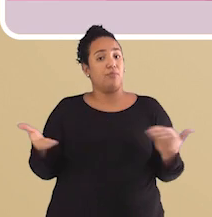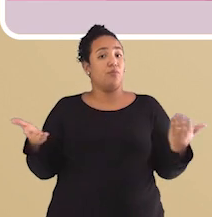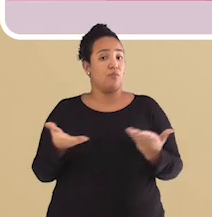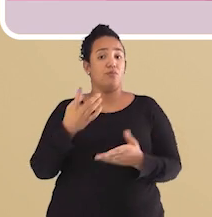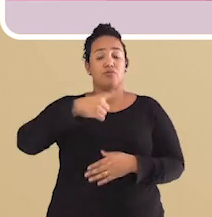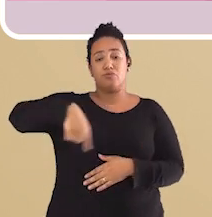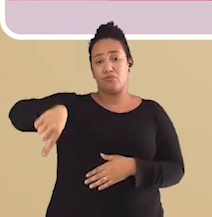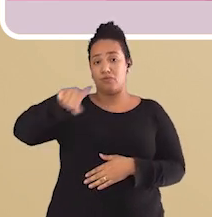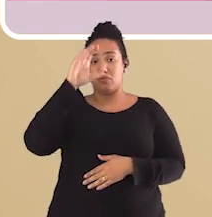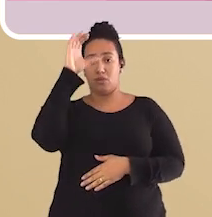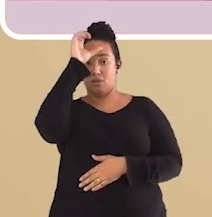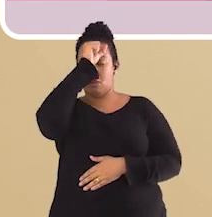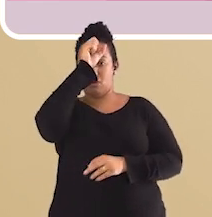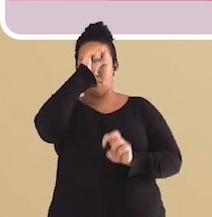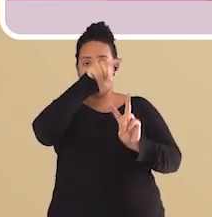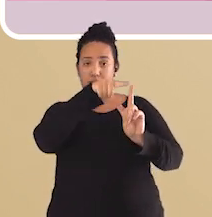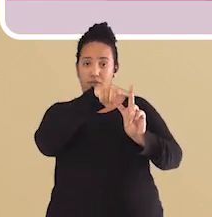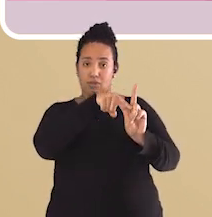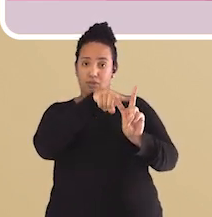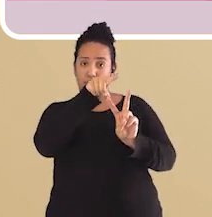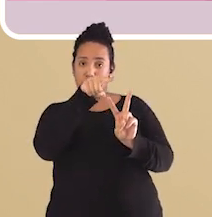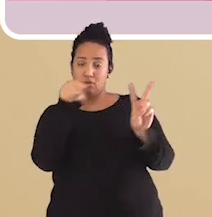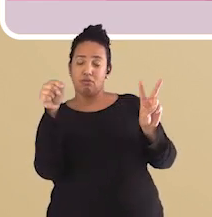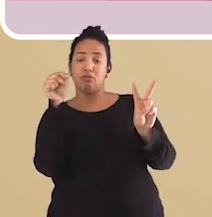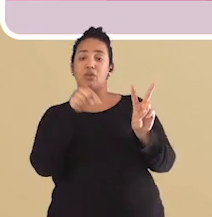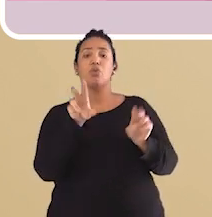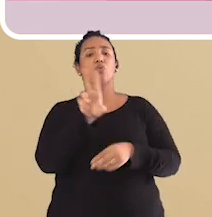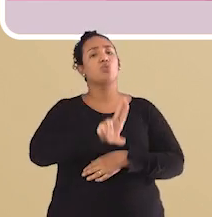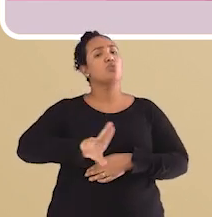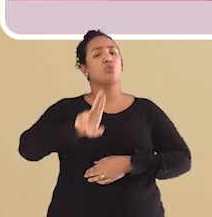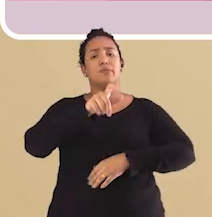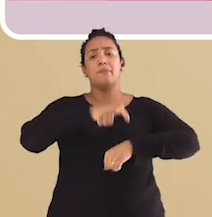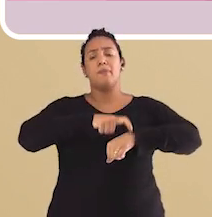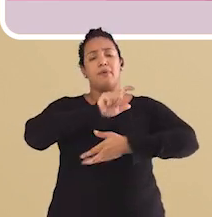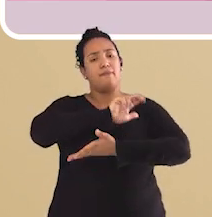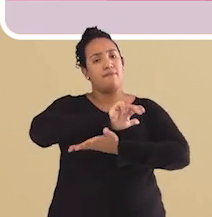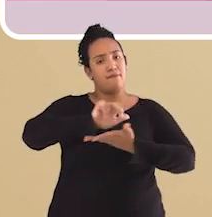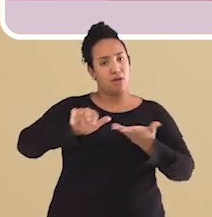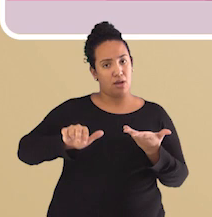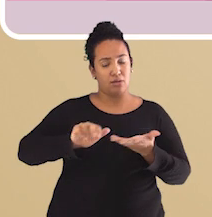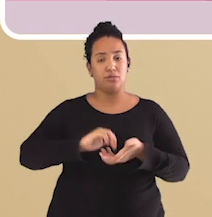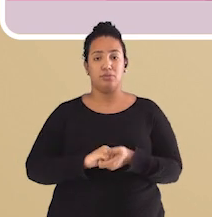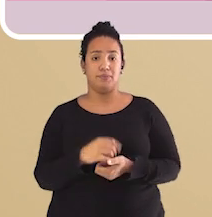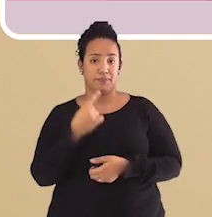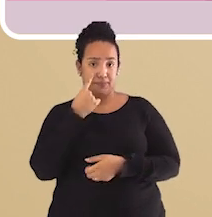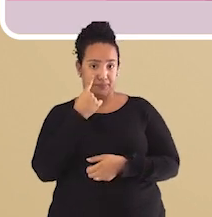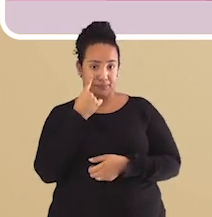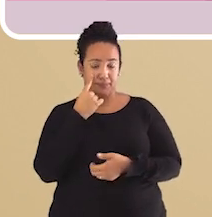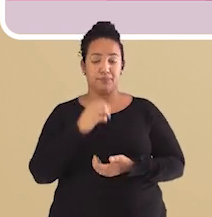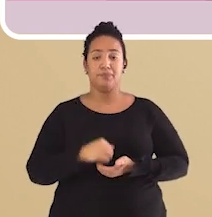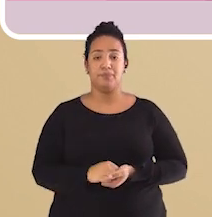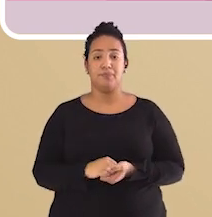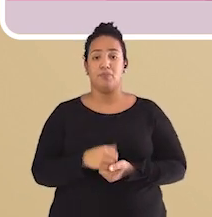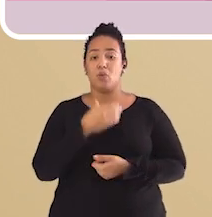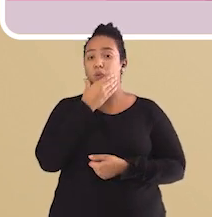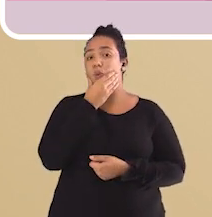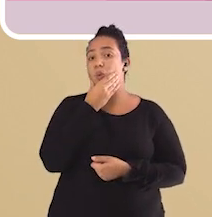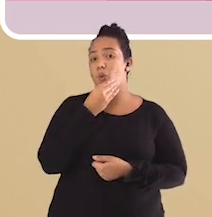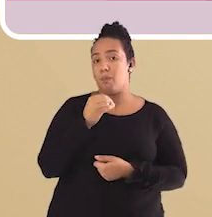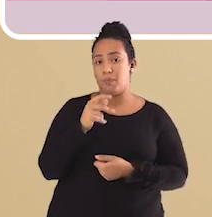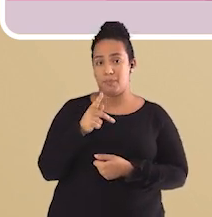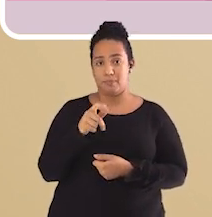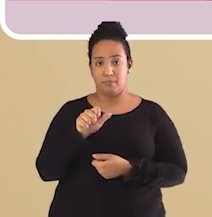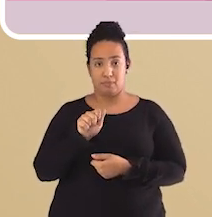nós vamos falar da raiz quadrada e utilizamos ela em diversas situações. Veja, Paulo